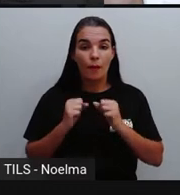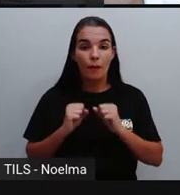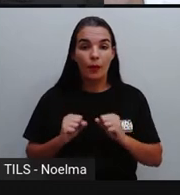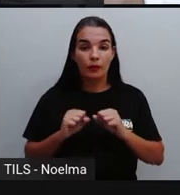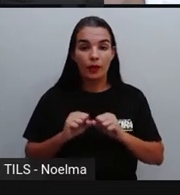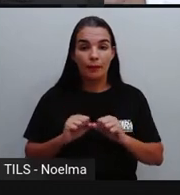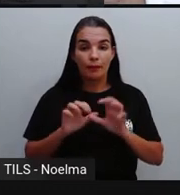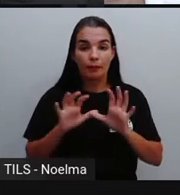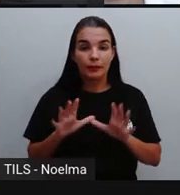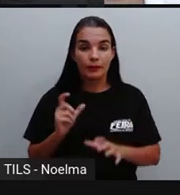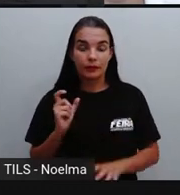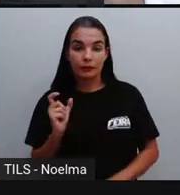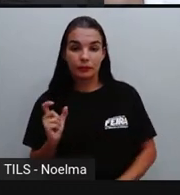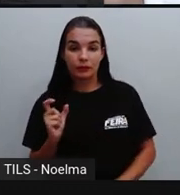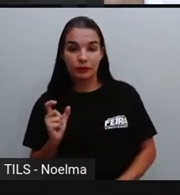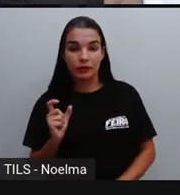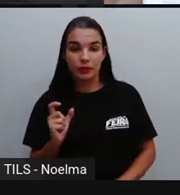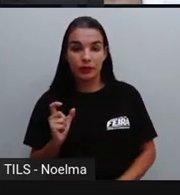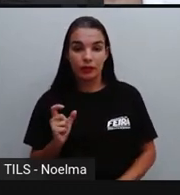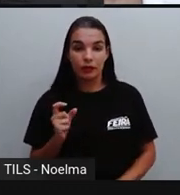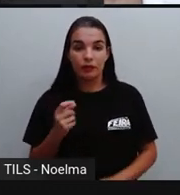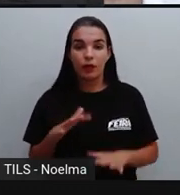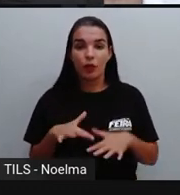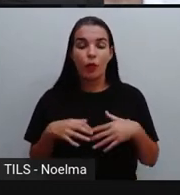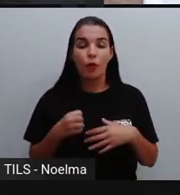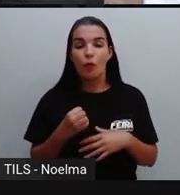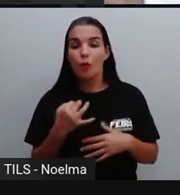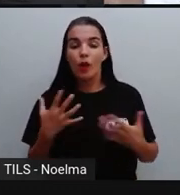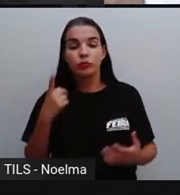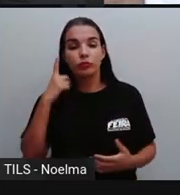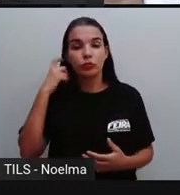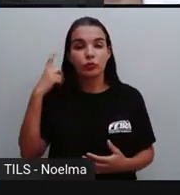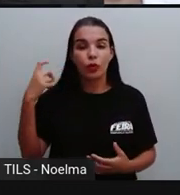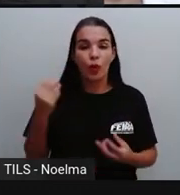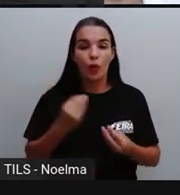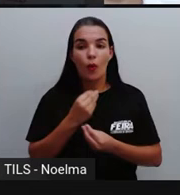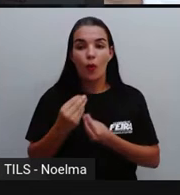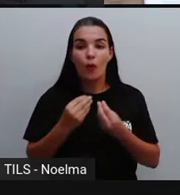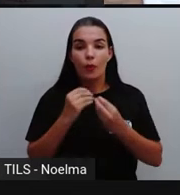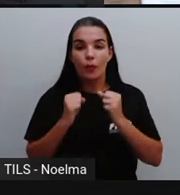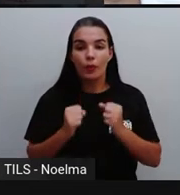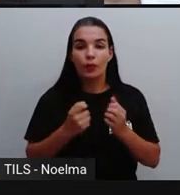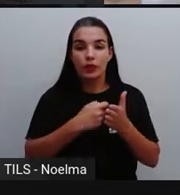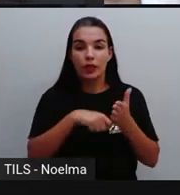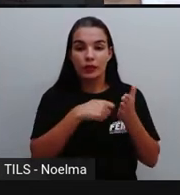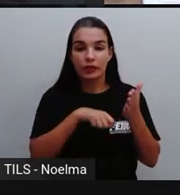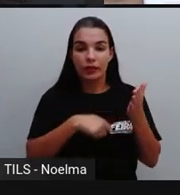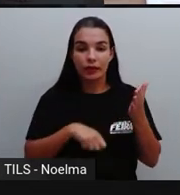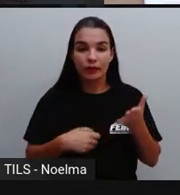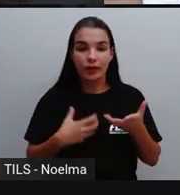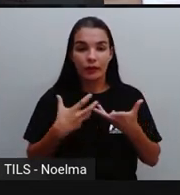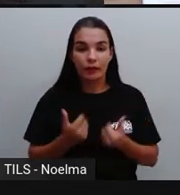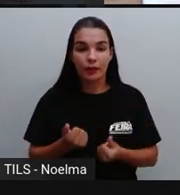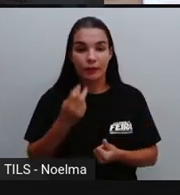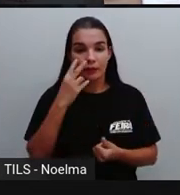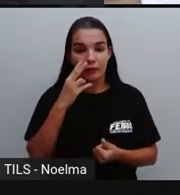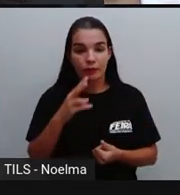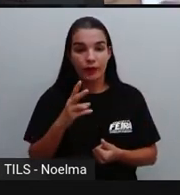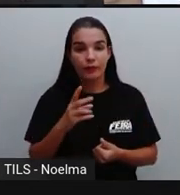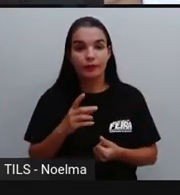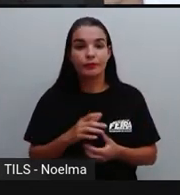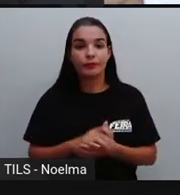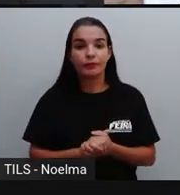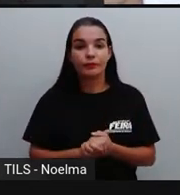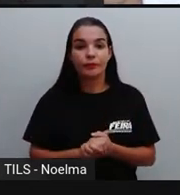nas palavras, tá? O som que ela pode ter, como é que eu posso escrever? Então, vamos ver as regras. Como é que eu vou, para